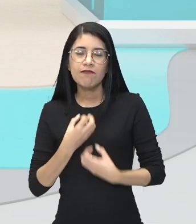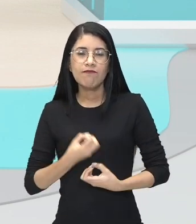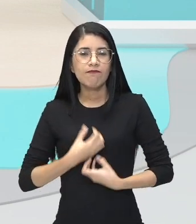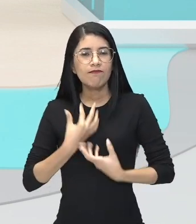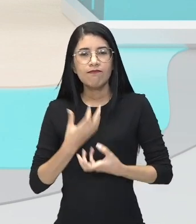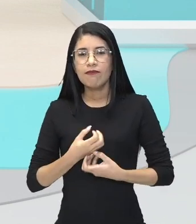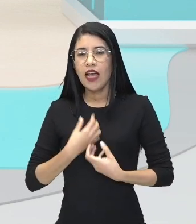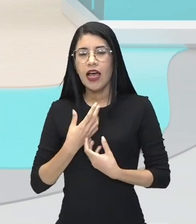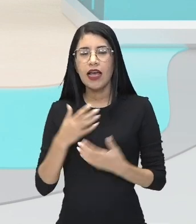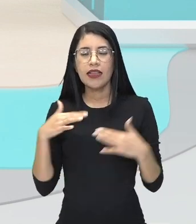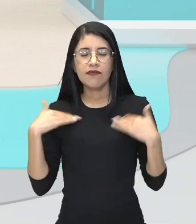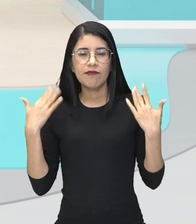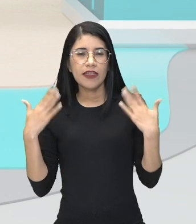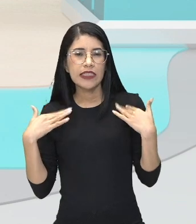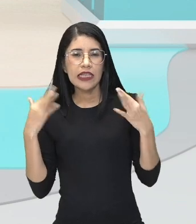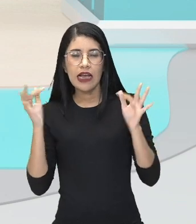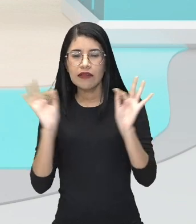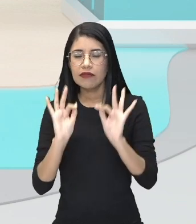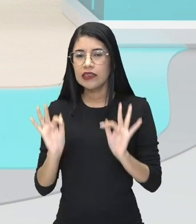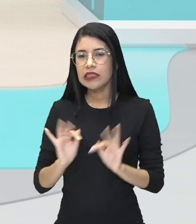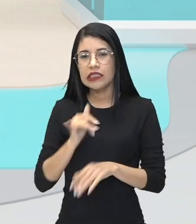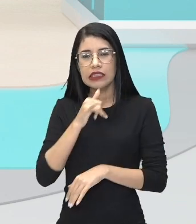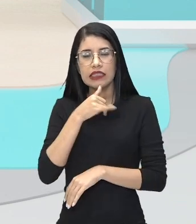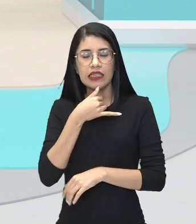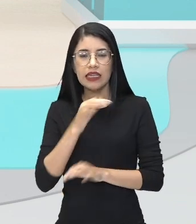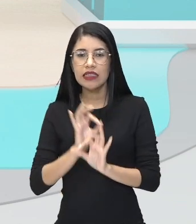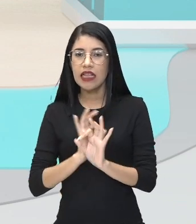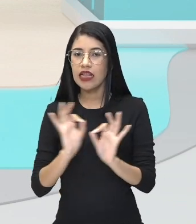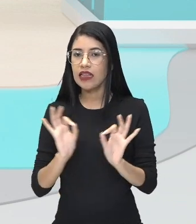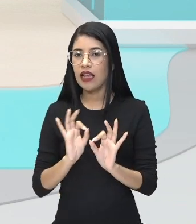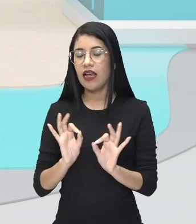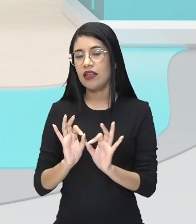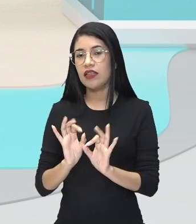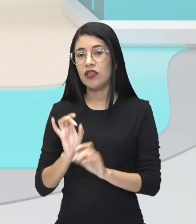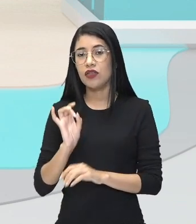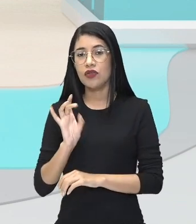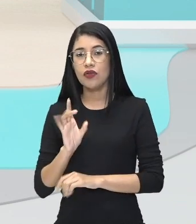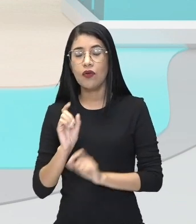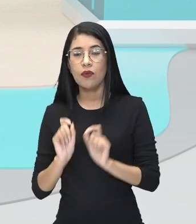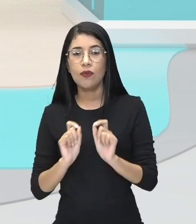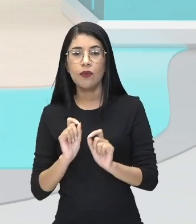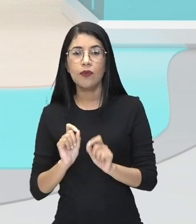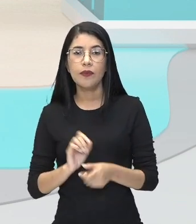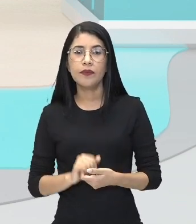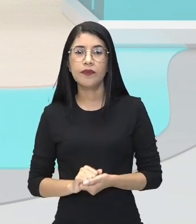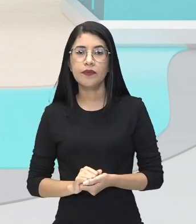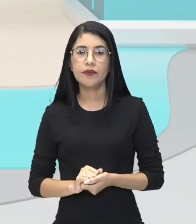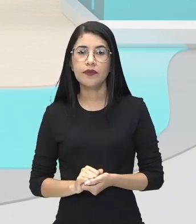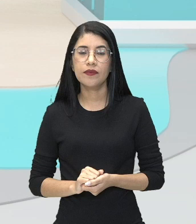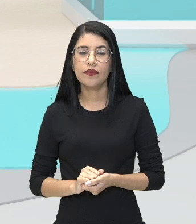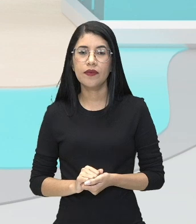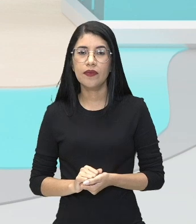nem alegria, nem tristeza, nem surpresa, era algo muito, vamos dizer,